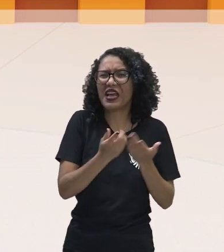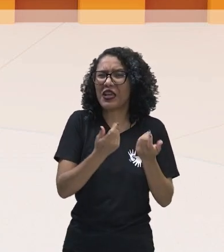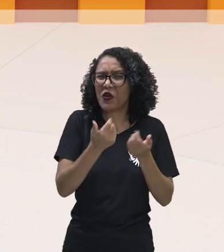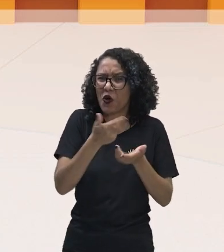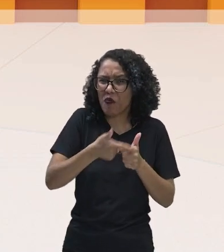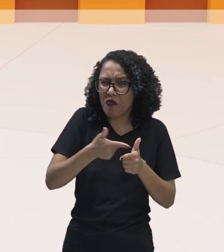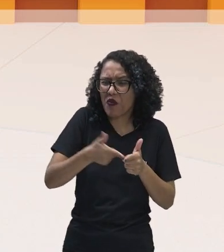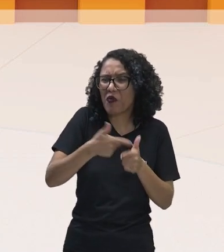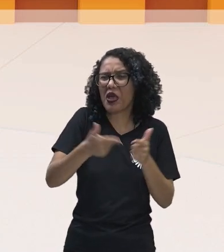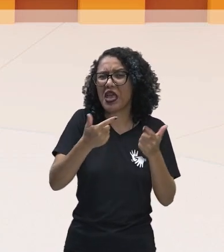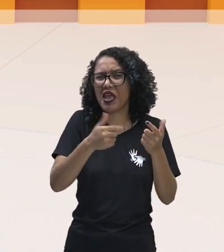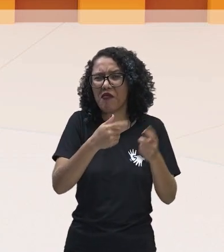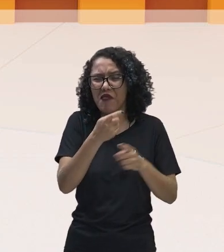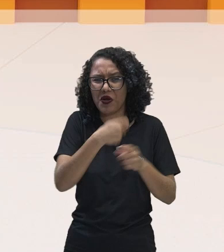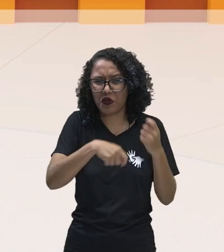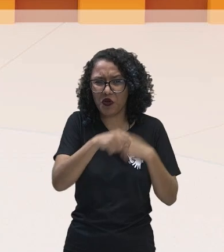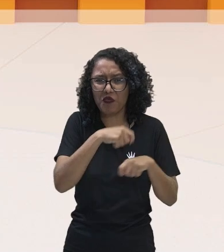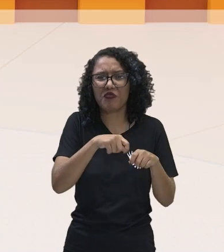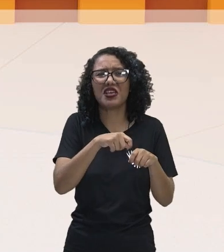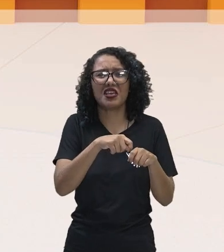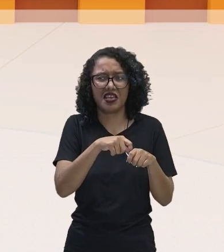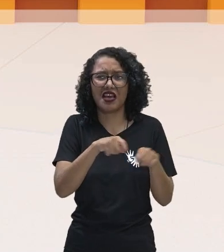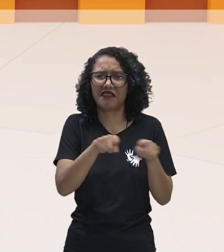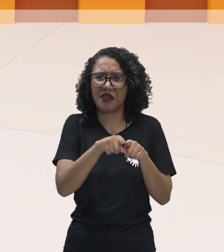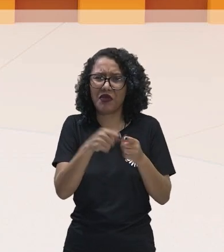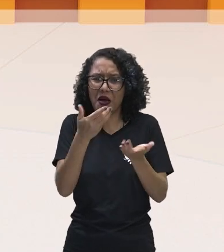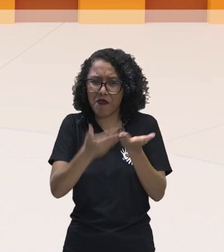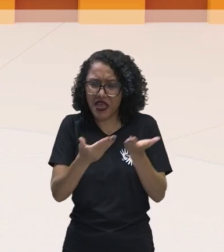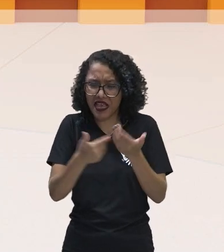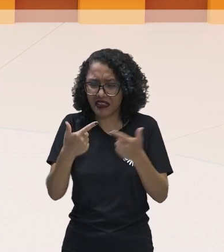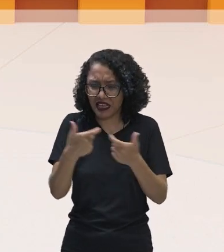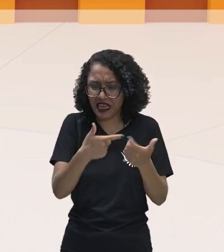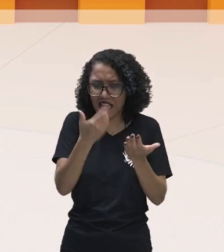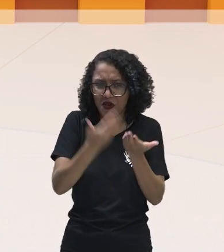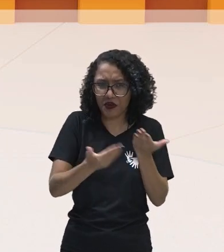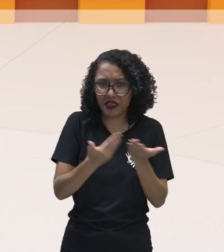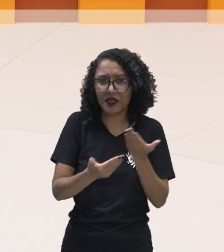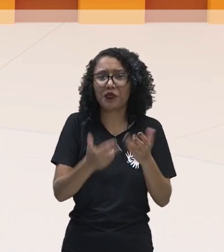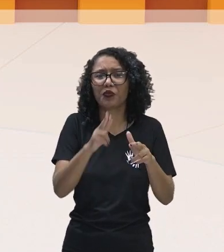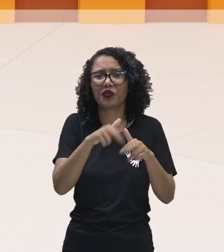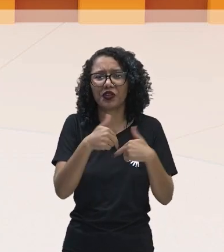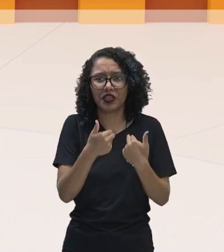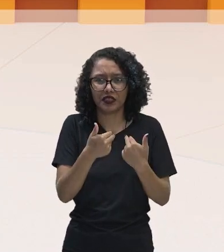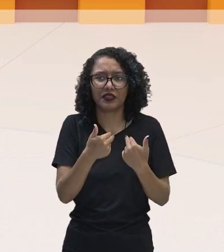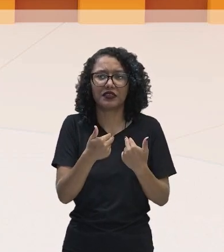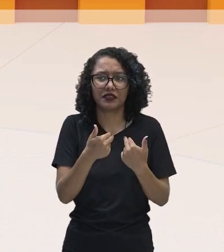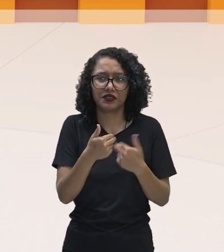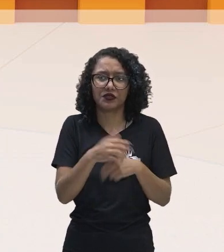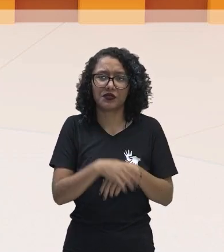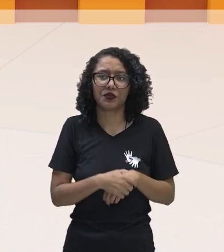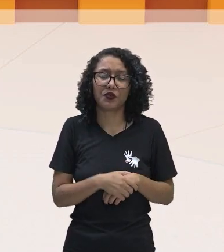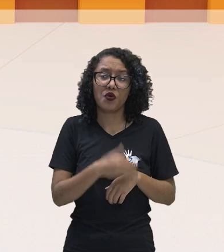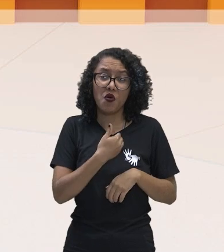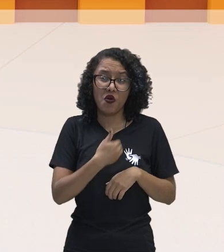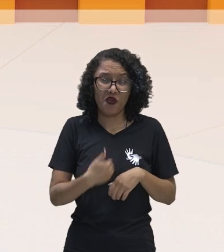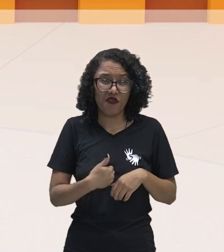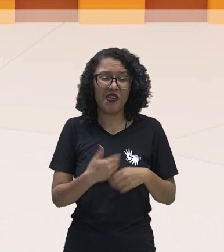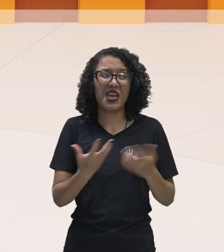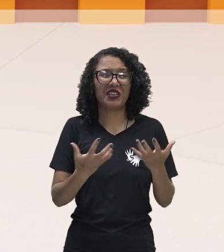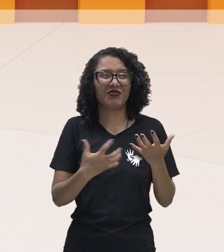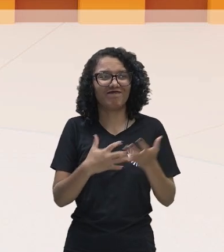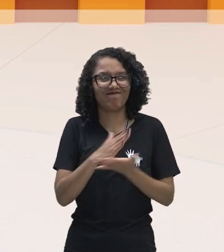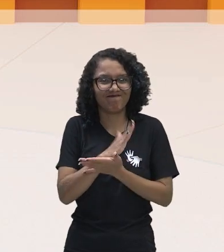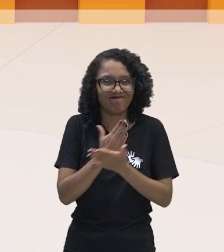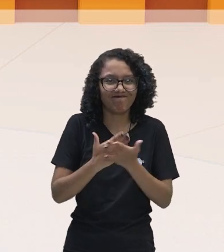guerra, somada à derrota, vai causar uma insatisfação muito grande num regime que já vinha